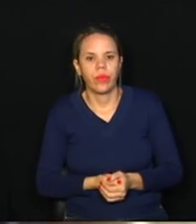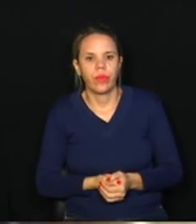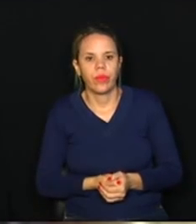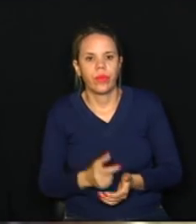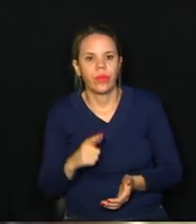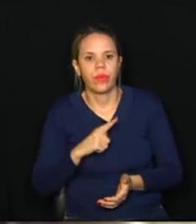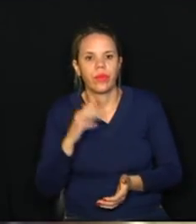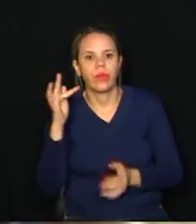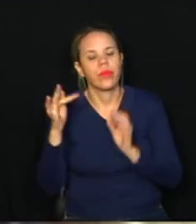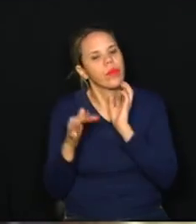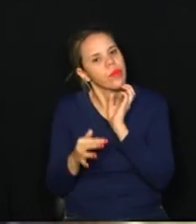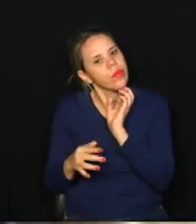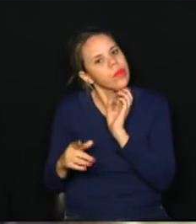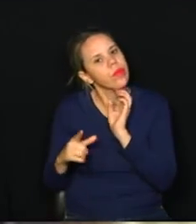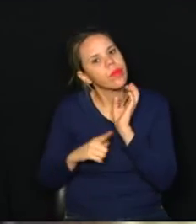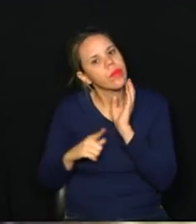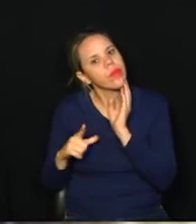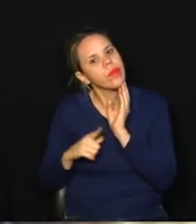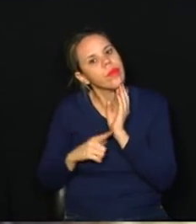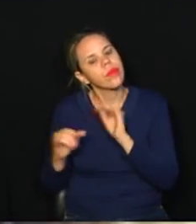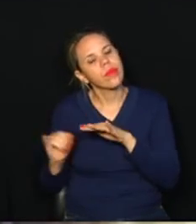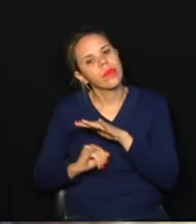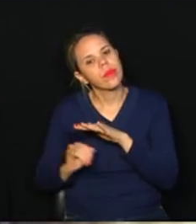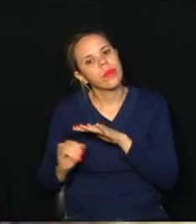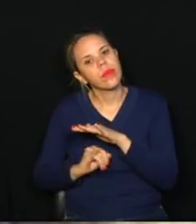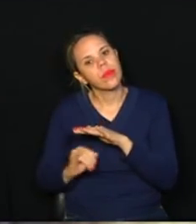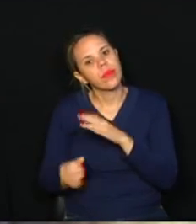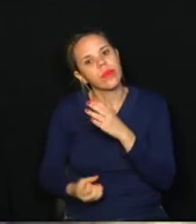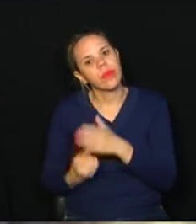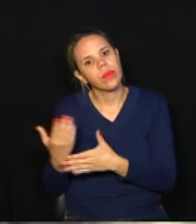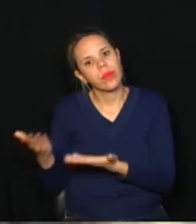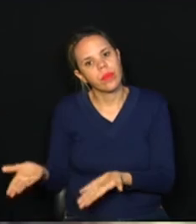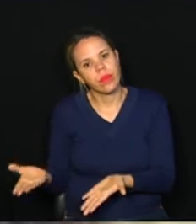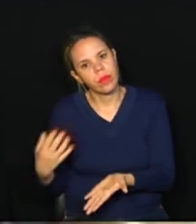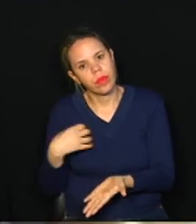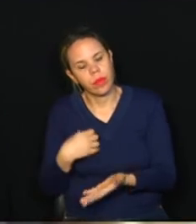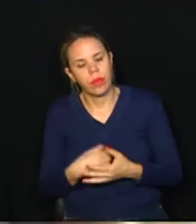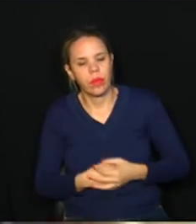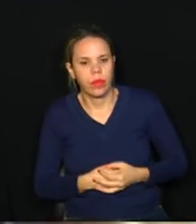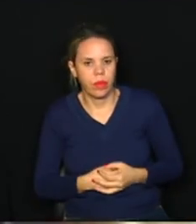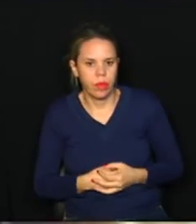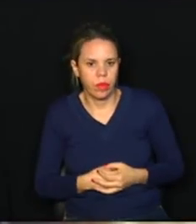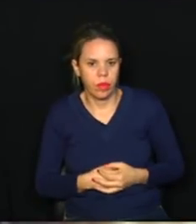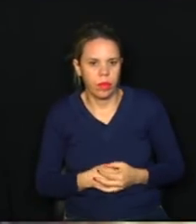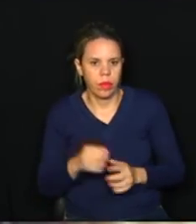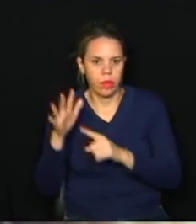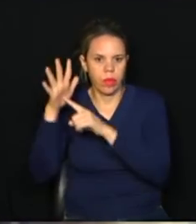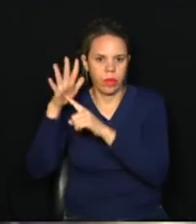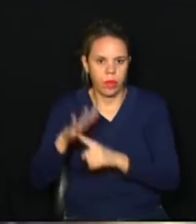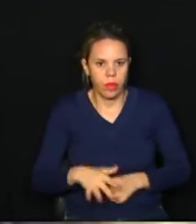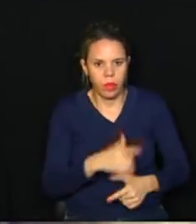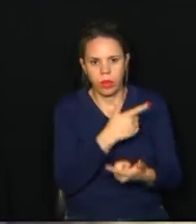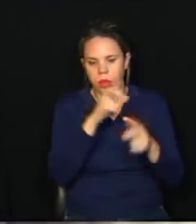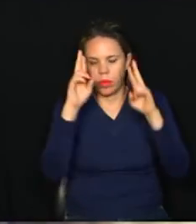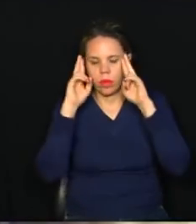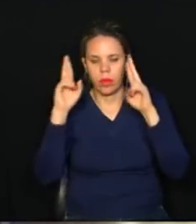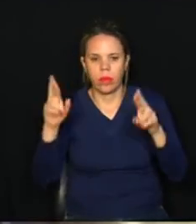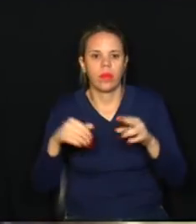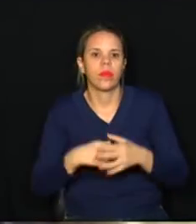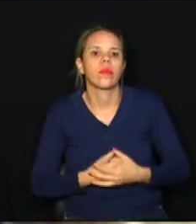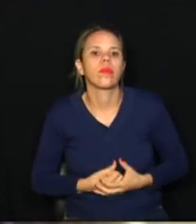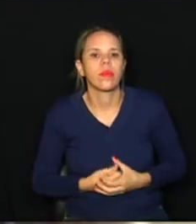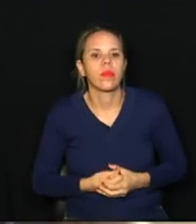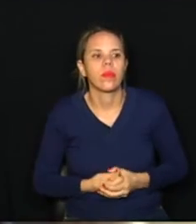Que futuro vai ter uma instituição que nasce dessa forma, oprimindo, desrespeitando,